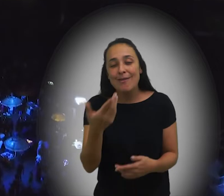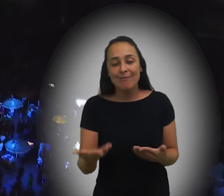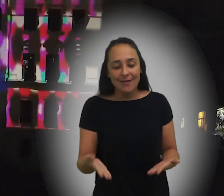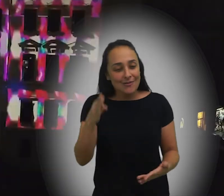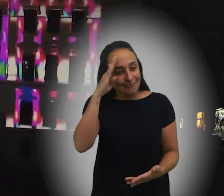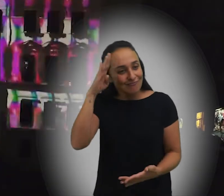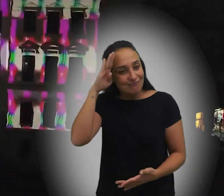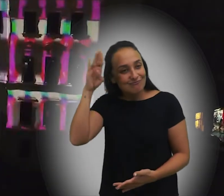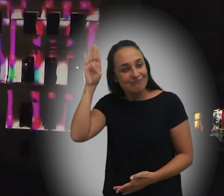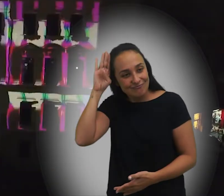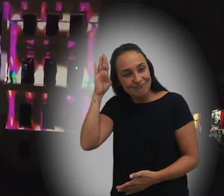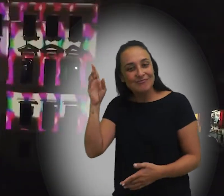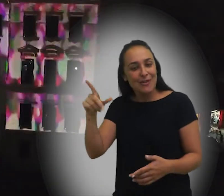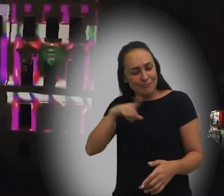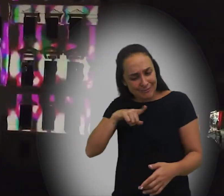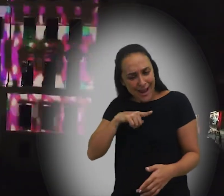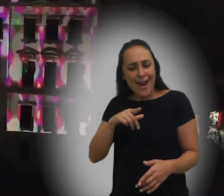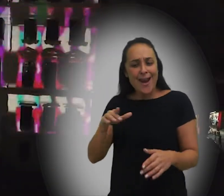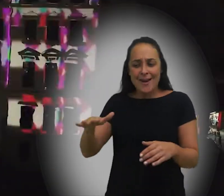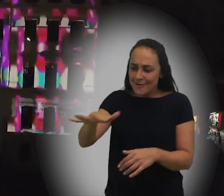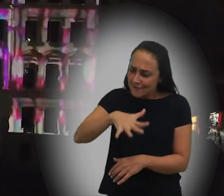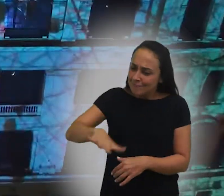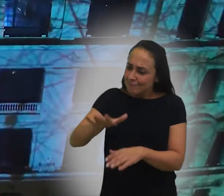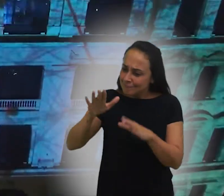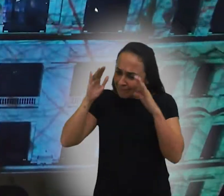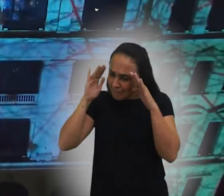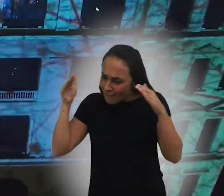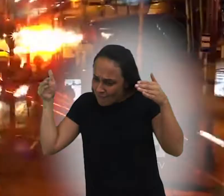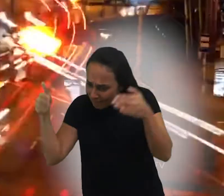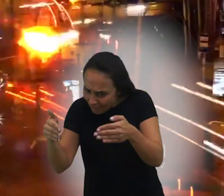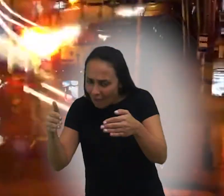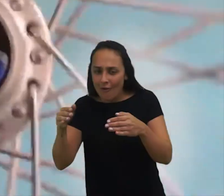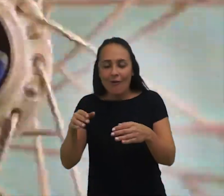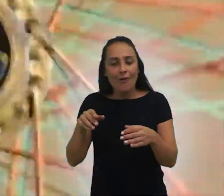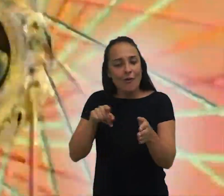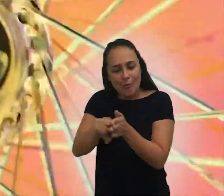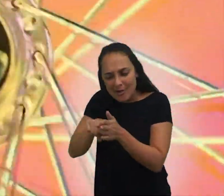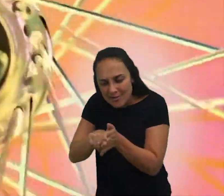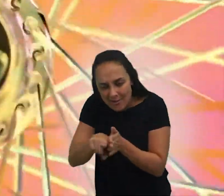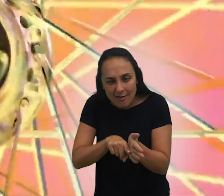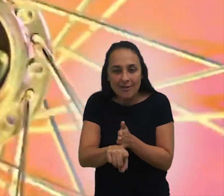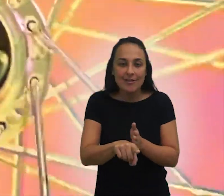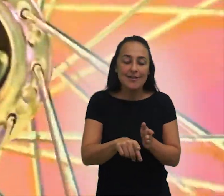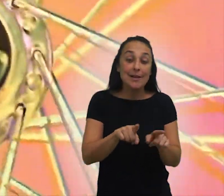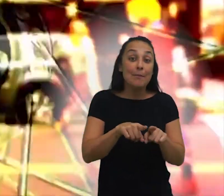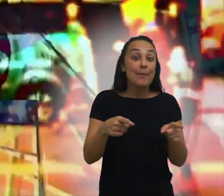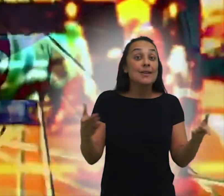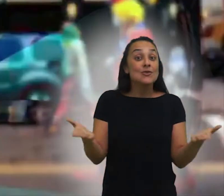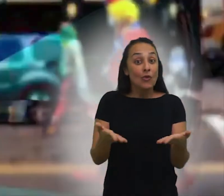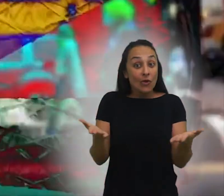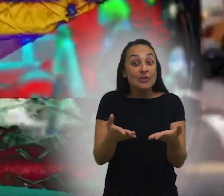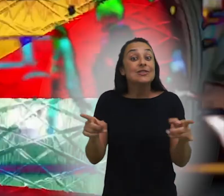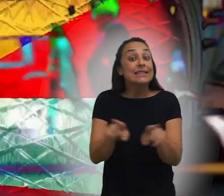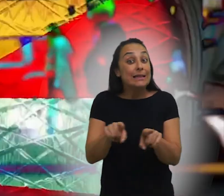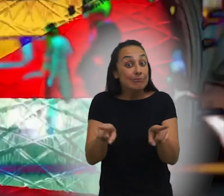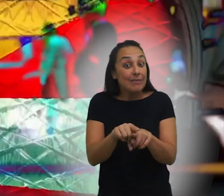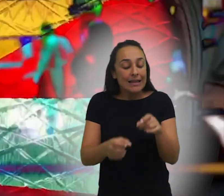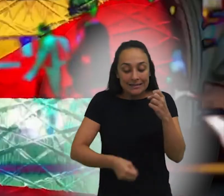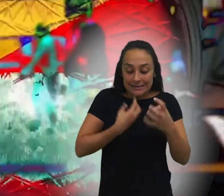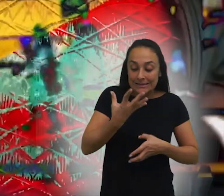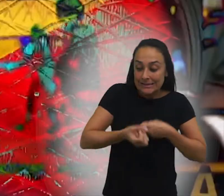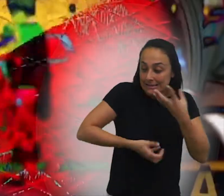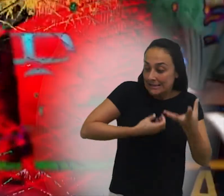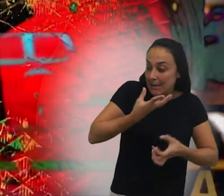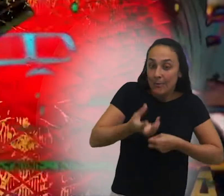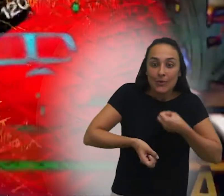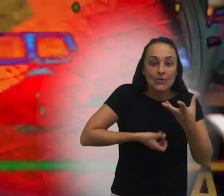institutos, centros de pesquisas, mas hoje a tendência é que essa produção esteja saindo desse meio e se